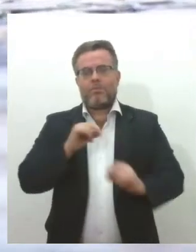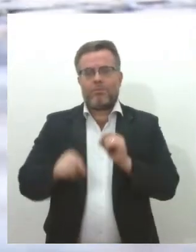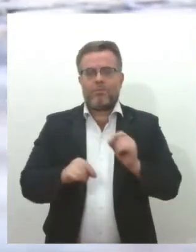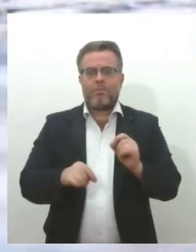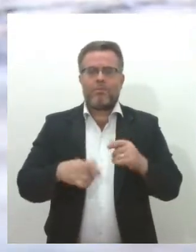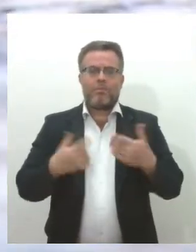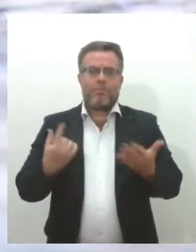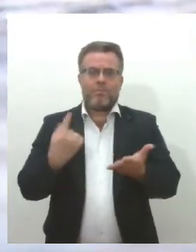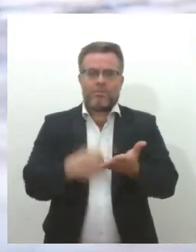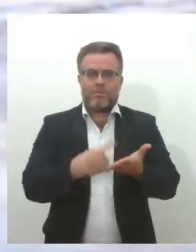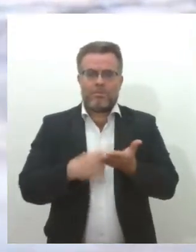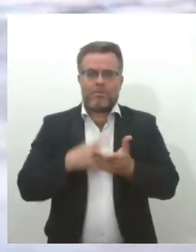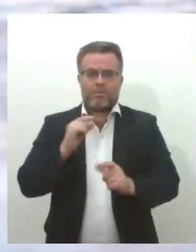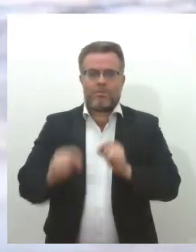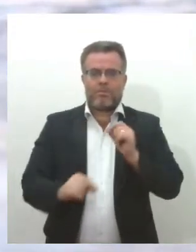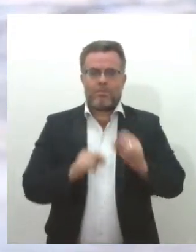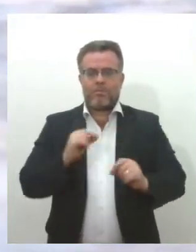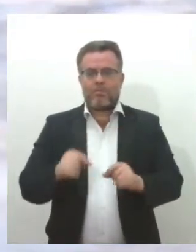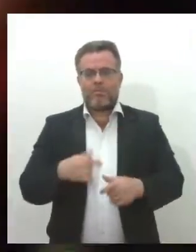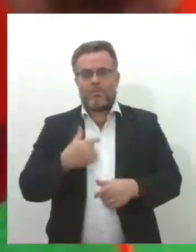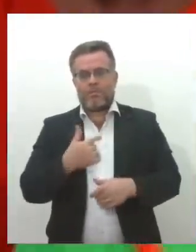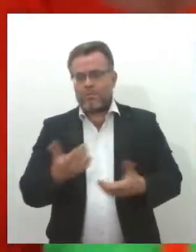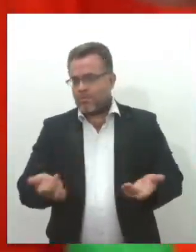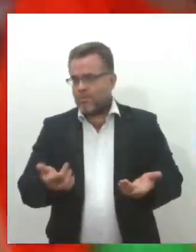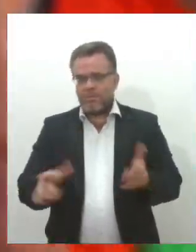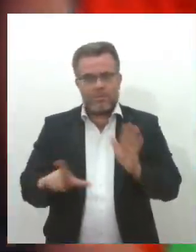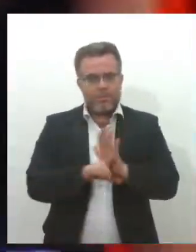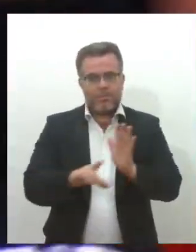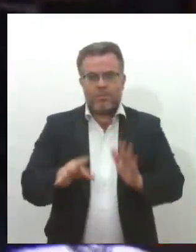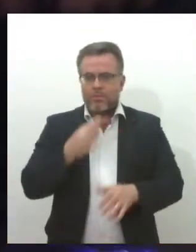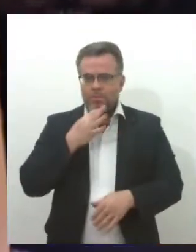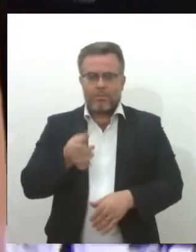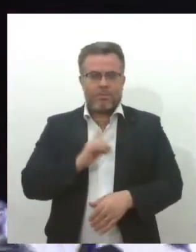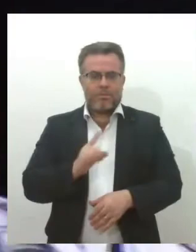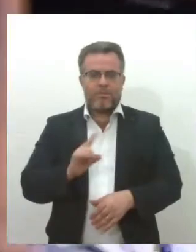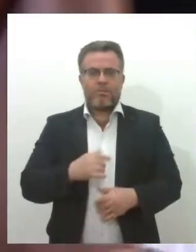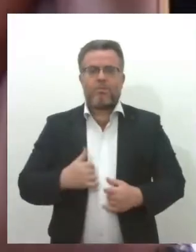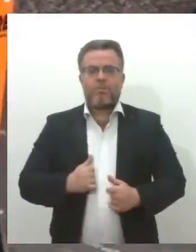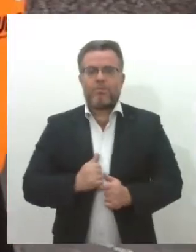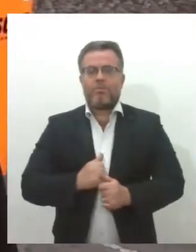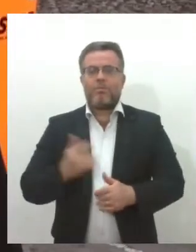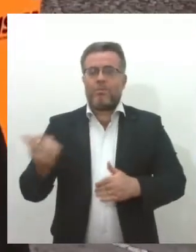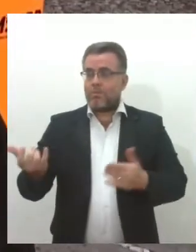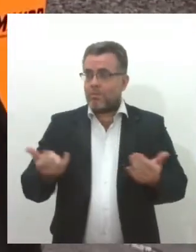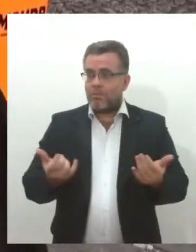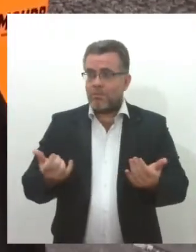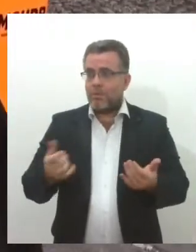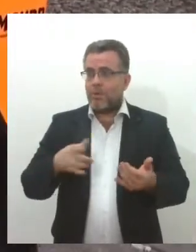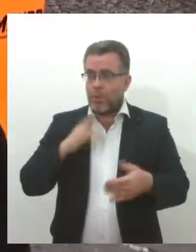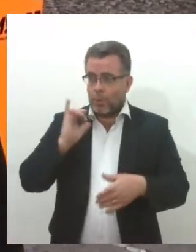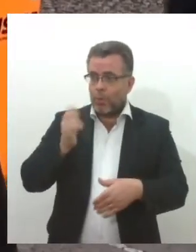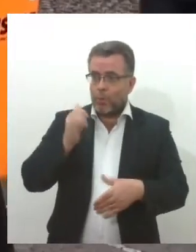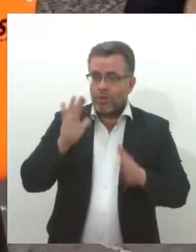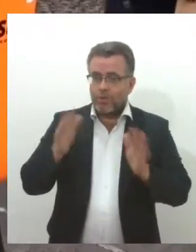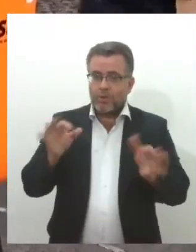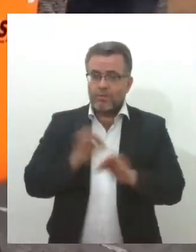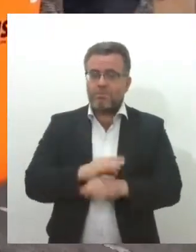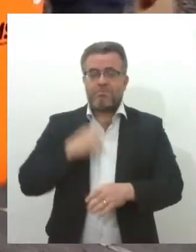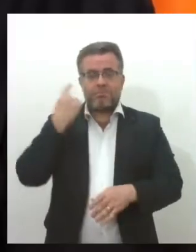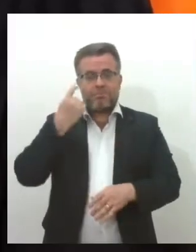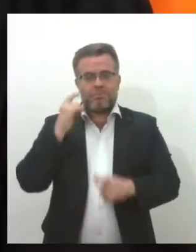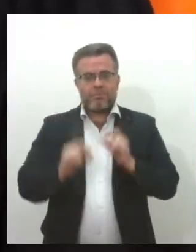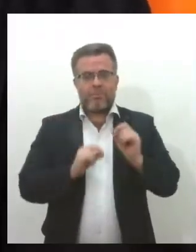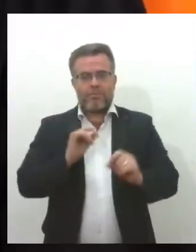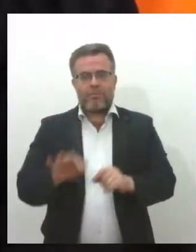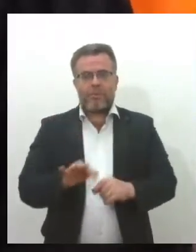encontramos quem apesar de não conhecer a lei ao tomar conhecimento se mostrou preocupada com